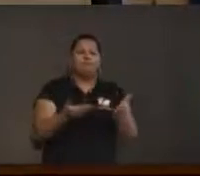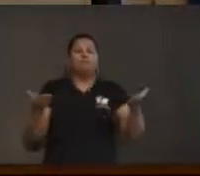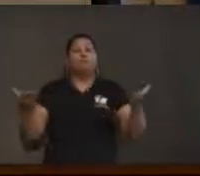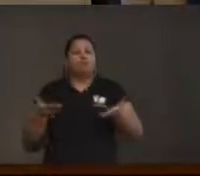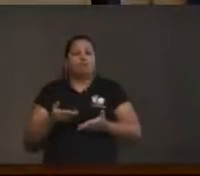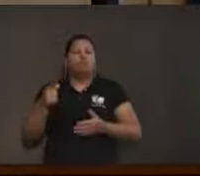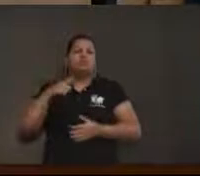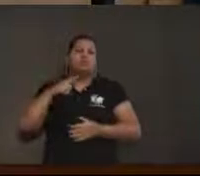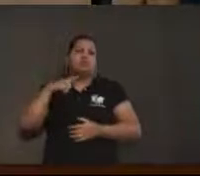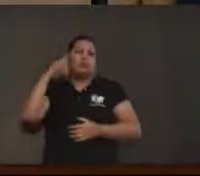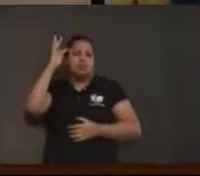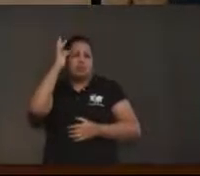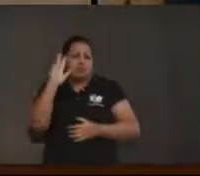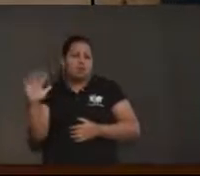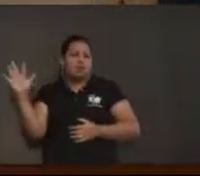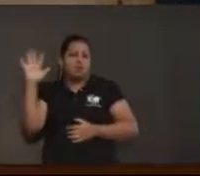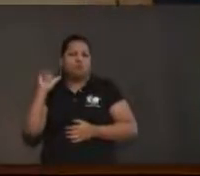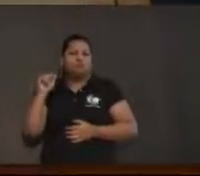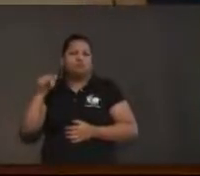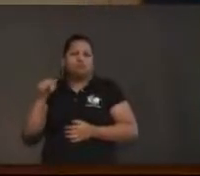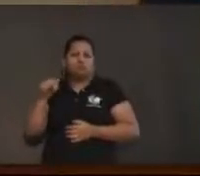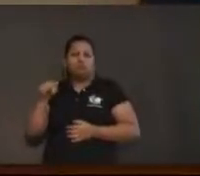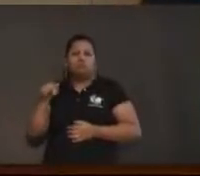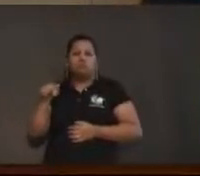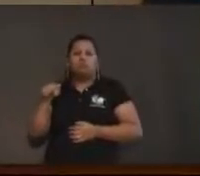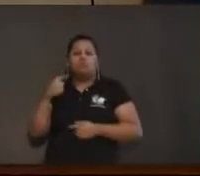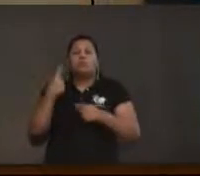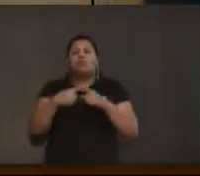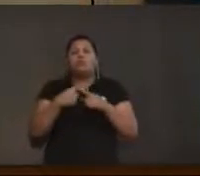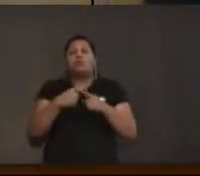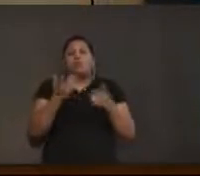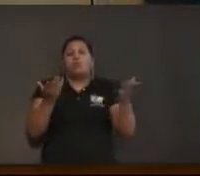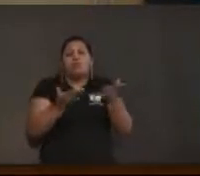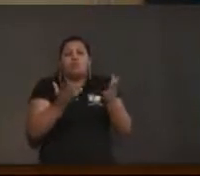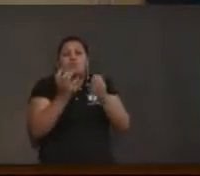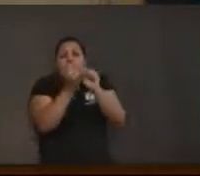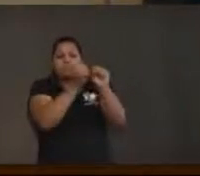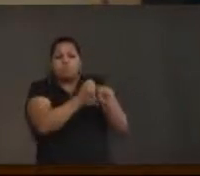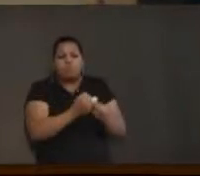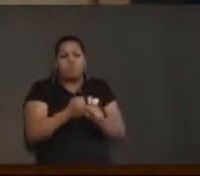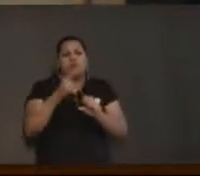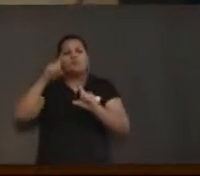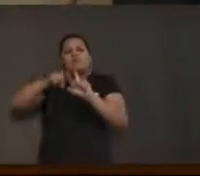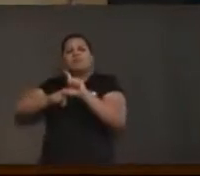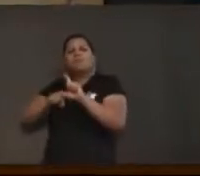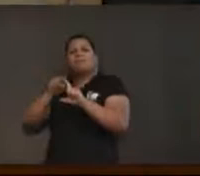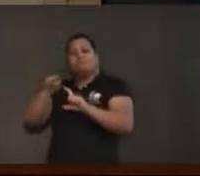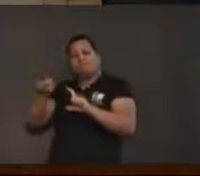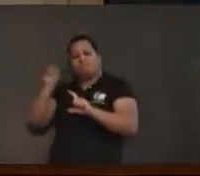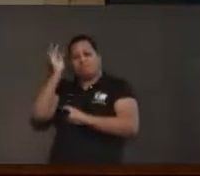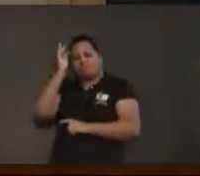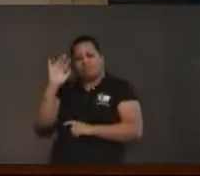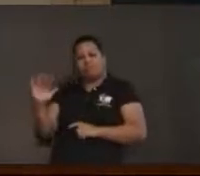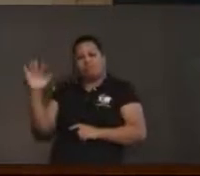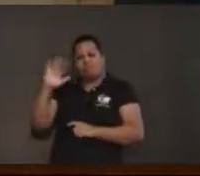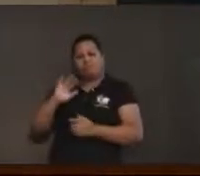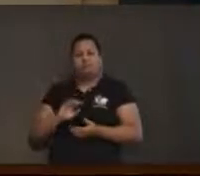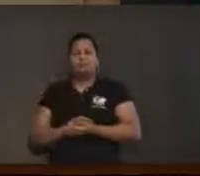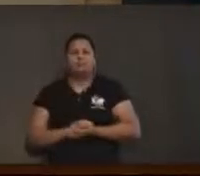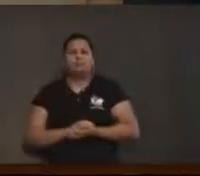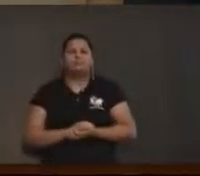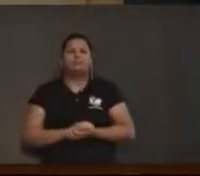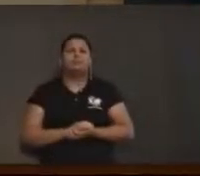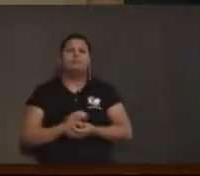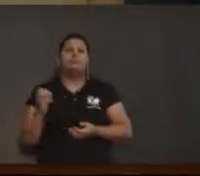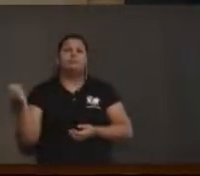resultados nossos atuais dependem nesse teorema e deu então uma nova direção para